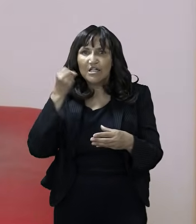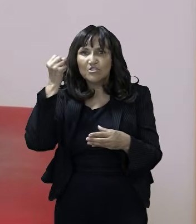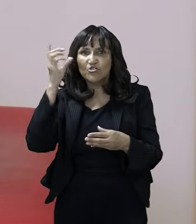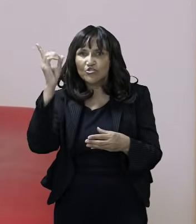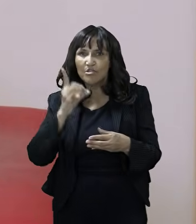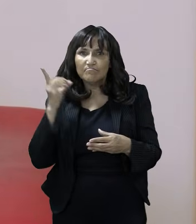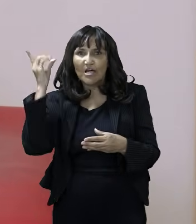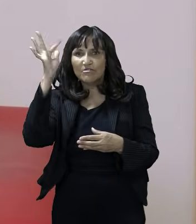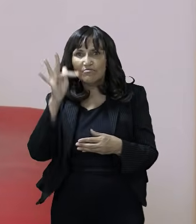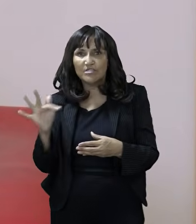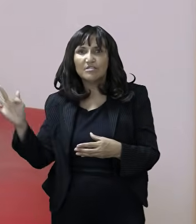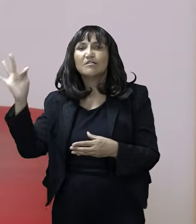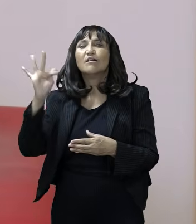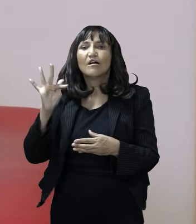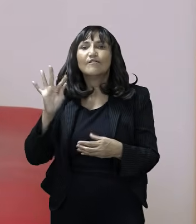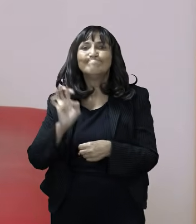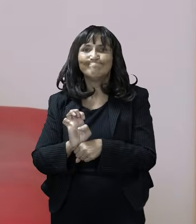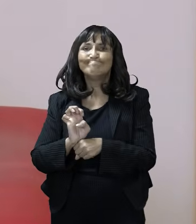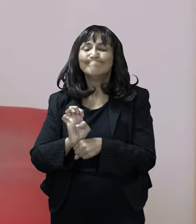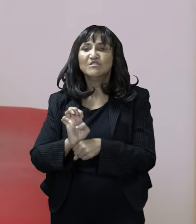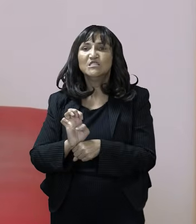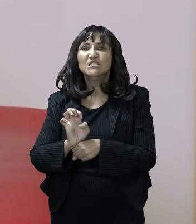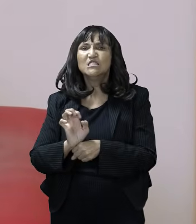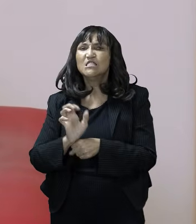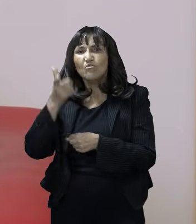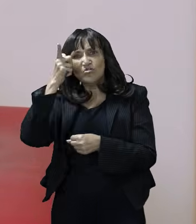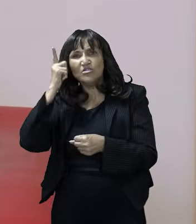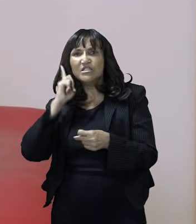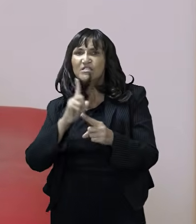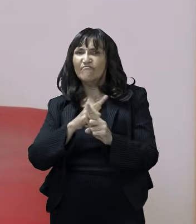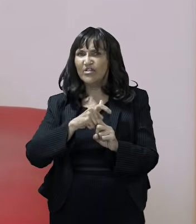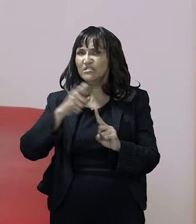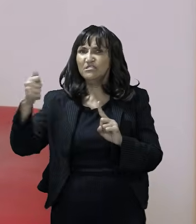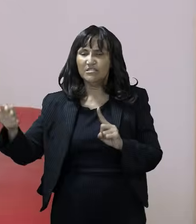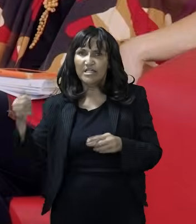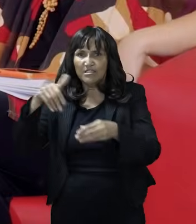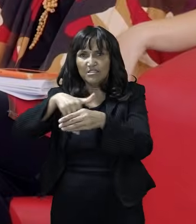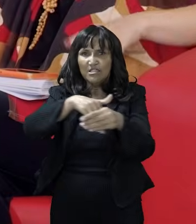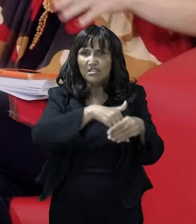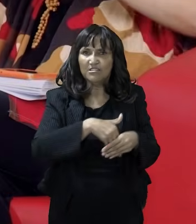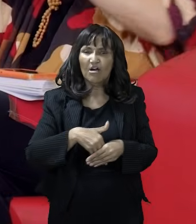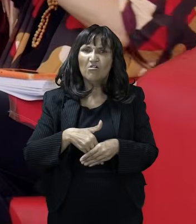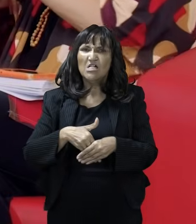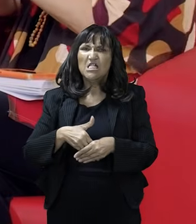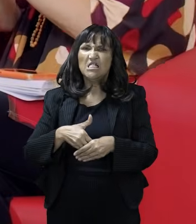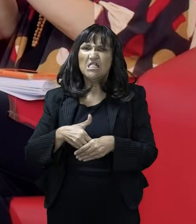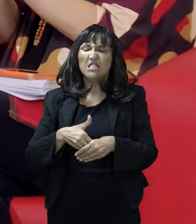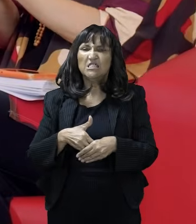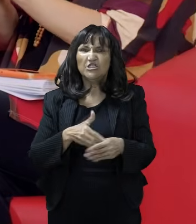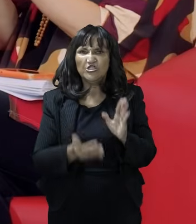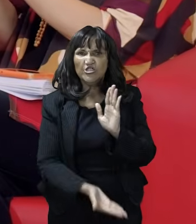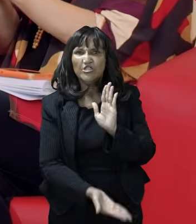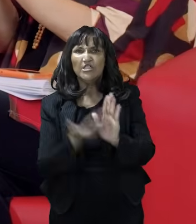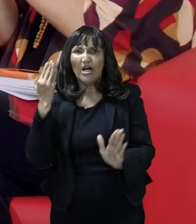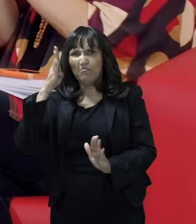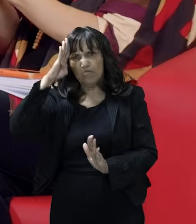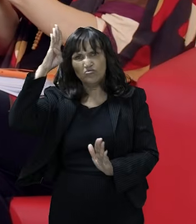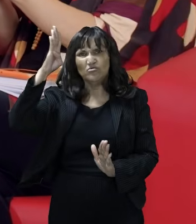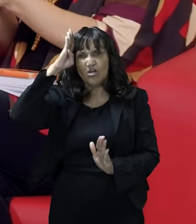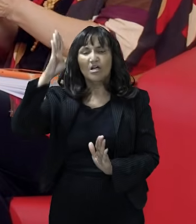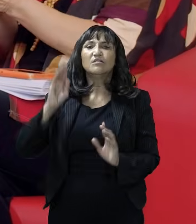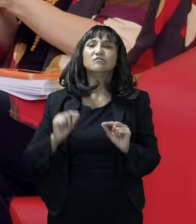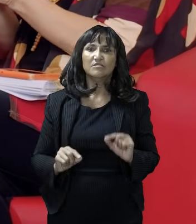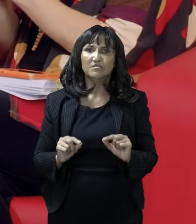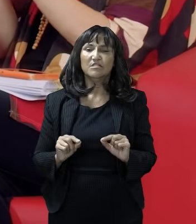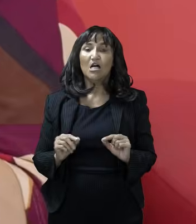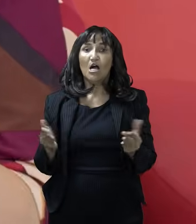federais, estaduais, e ganhar a eleição e derrotar de novo o bolsonarismo no Brasil. Deputado, o senhor mencionou essa questão, o PT fazendo